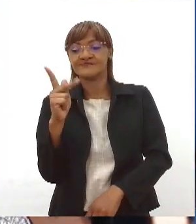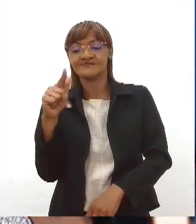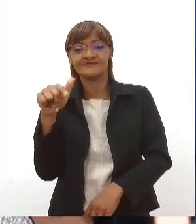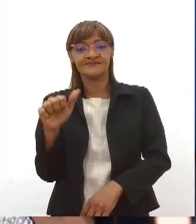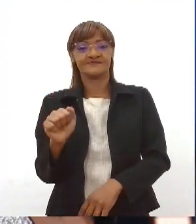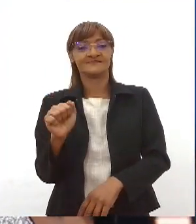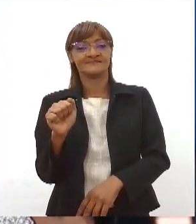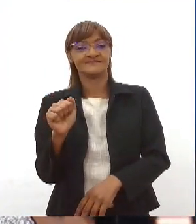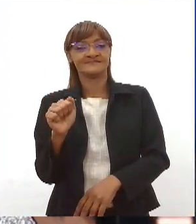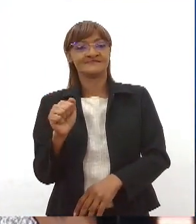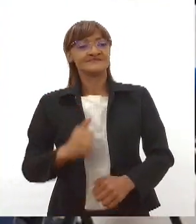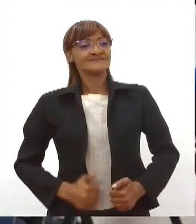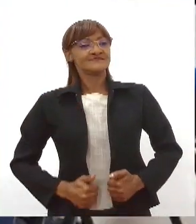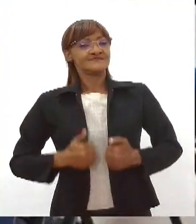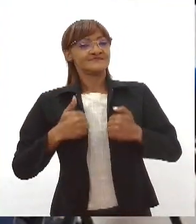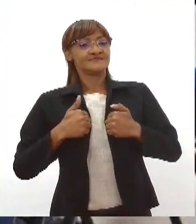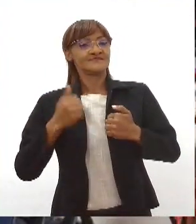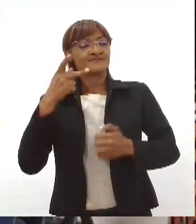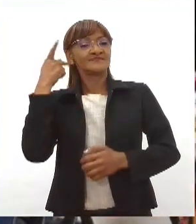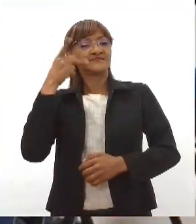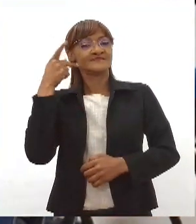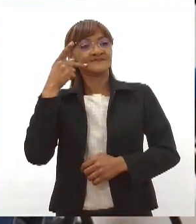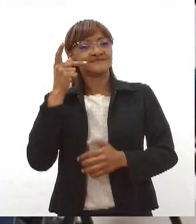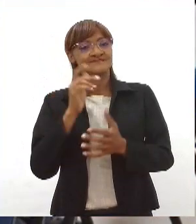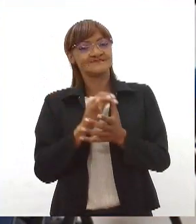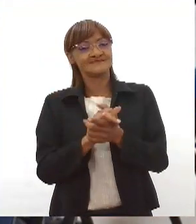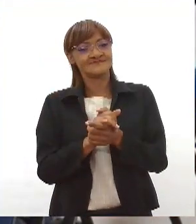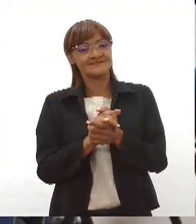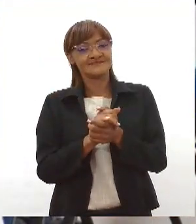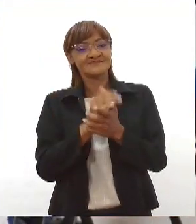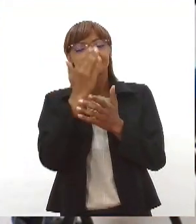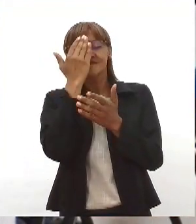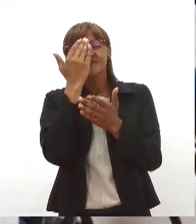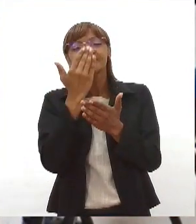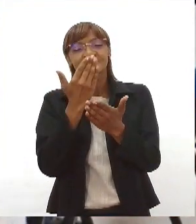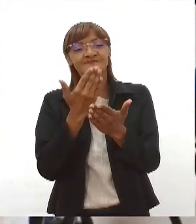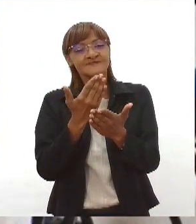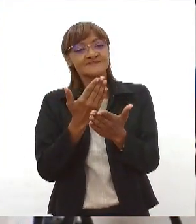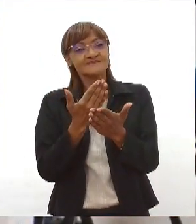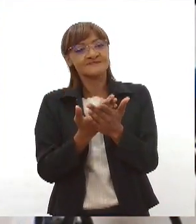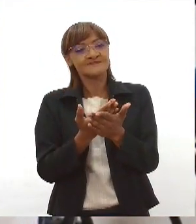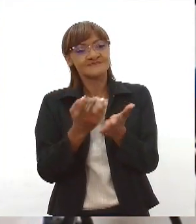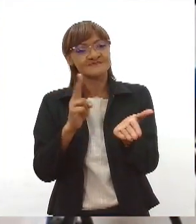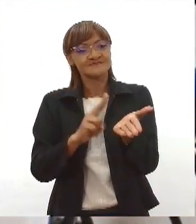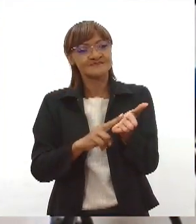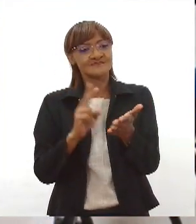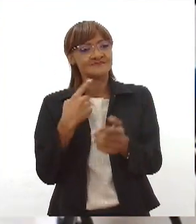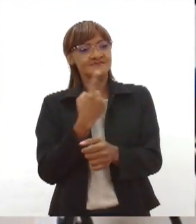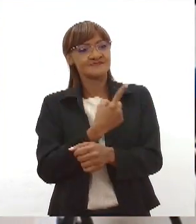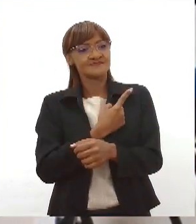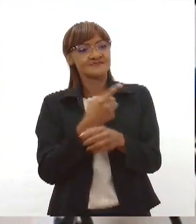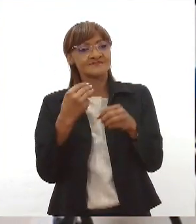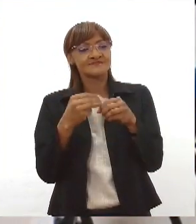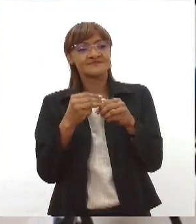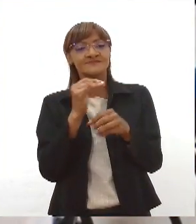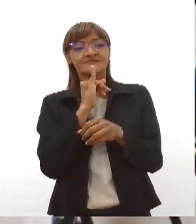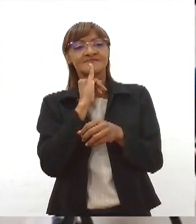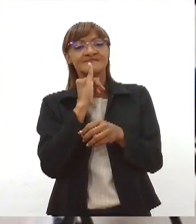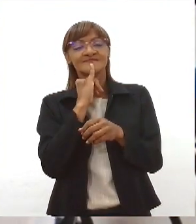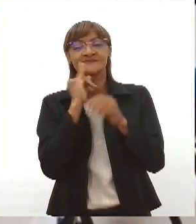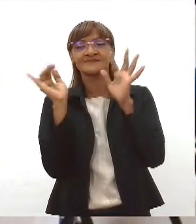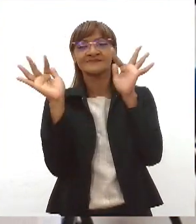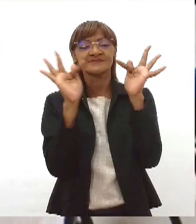como Luciano Bispo eu tenho certeza absoluta que nossa Itabaiana se sente completamente feliz